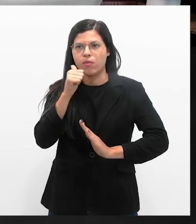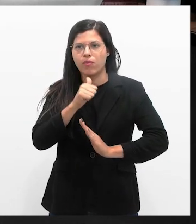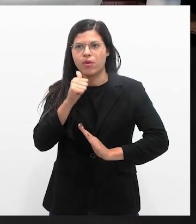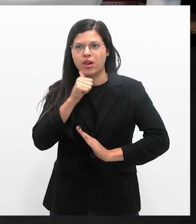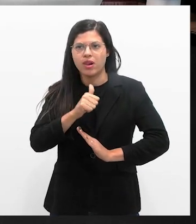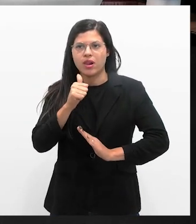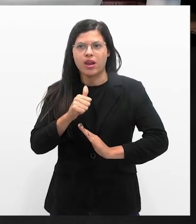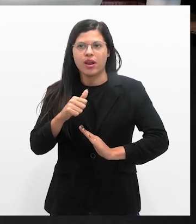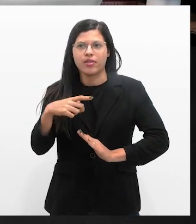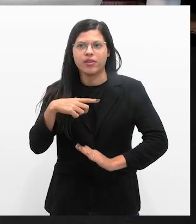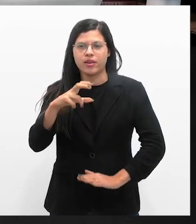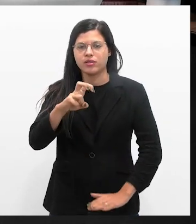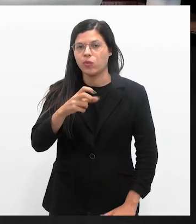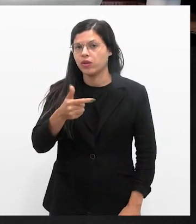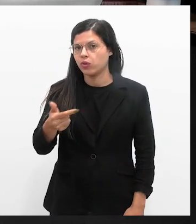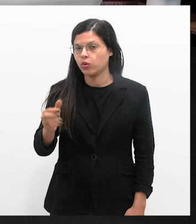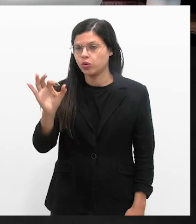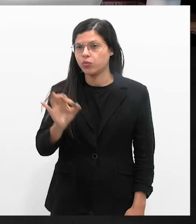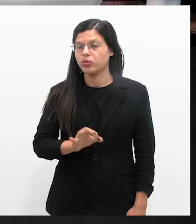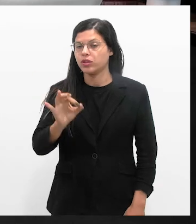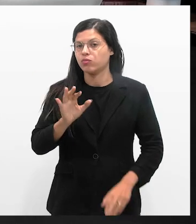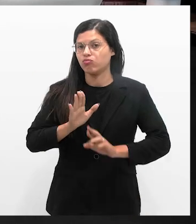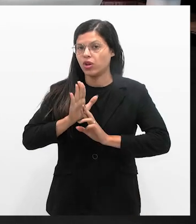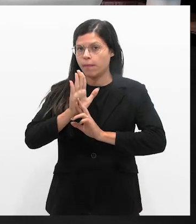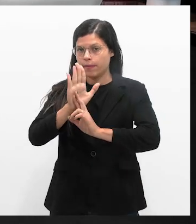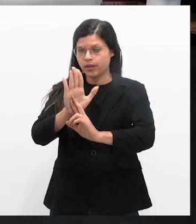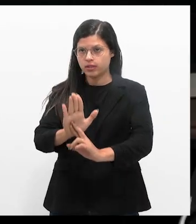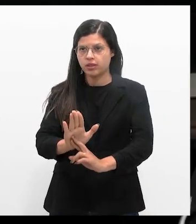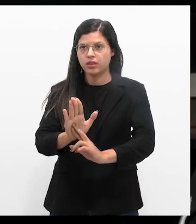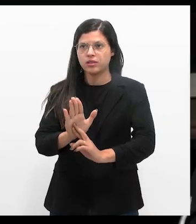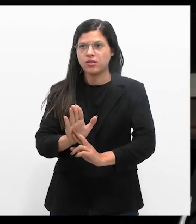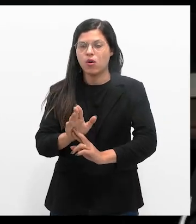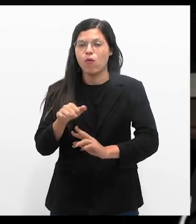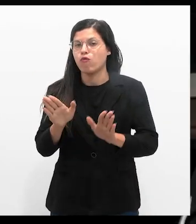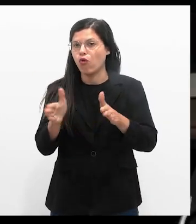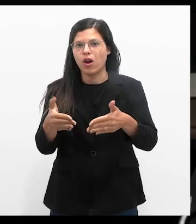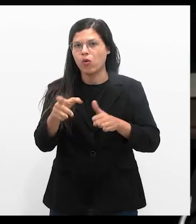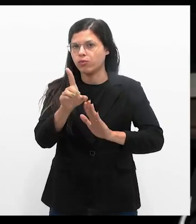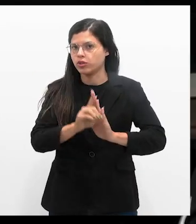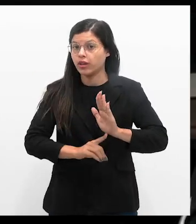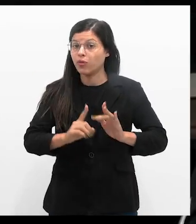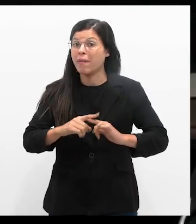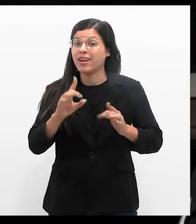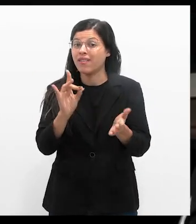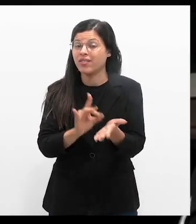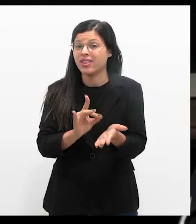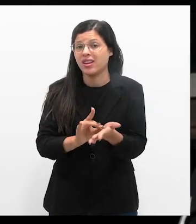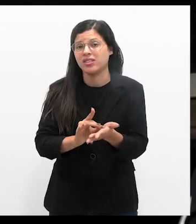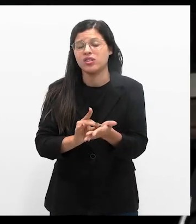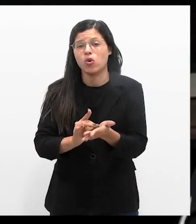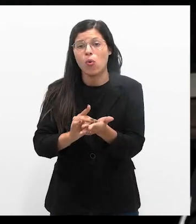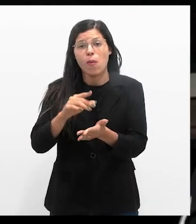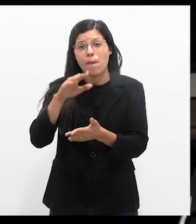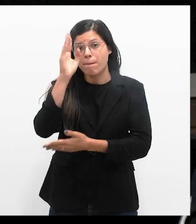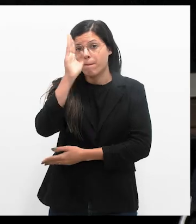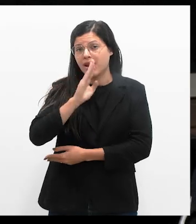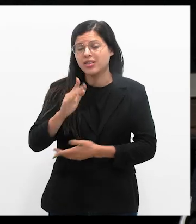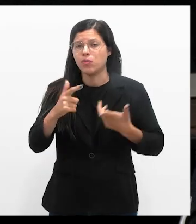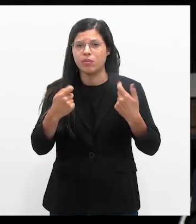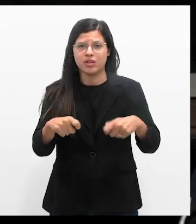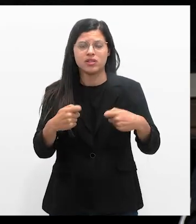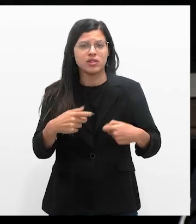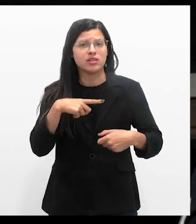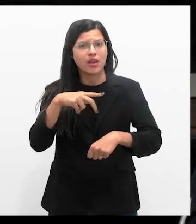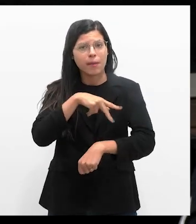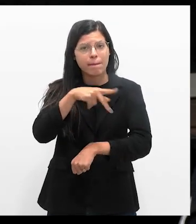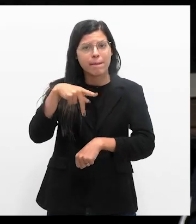ter 52% de representação, a gente focar como direito, mas, na verdade, é uma necessidade de país. Você sabe, Claudinha, que tem países